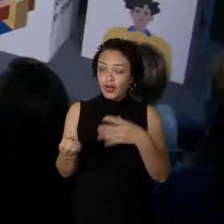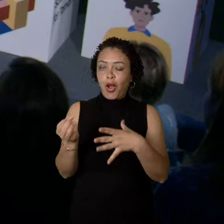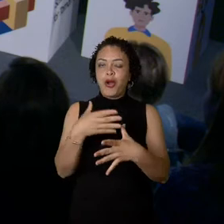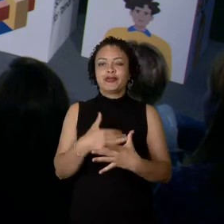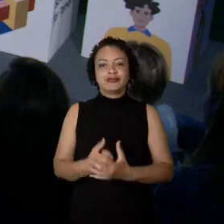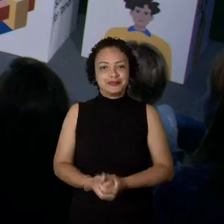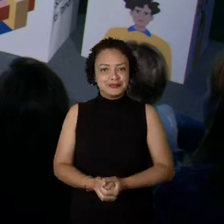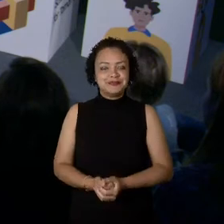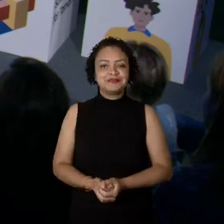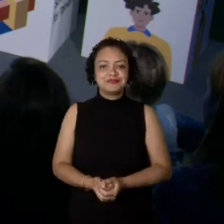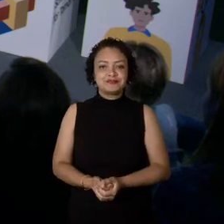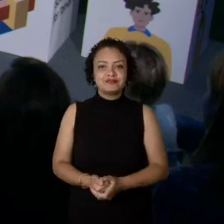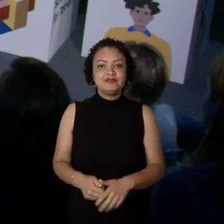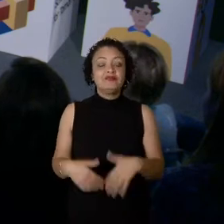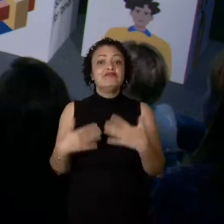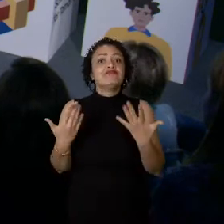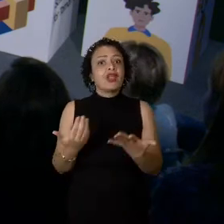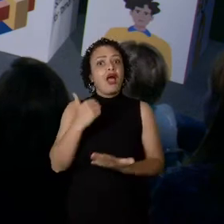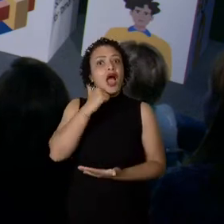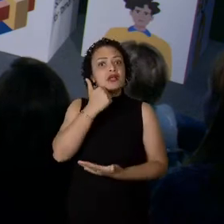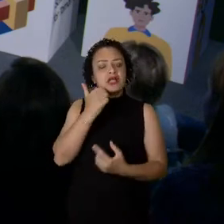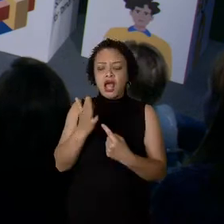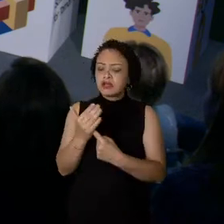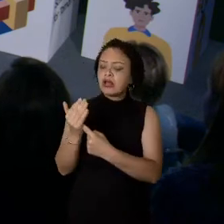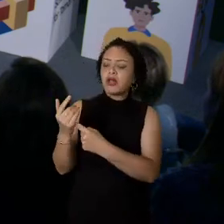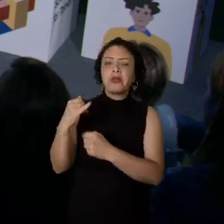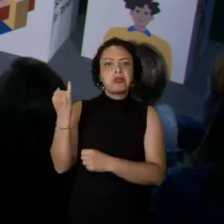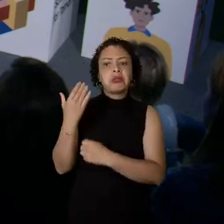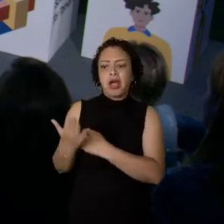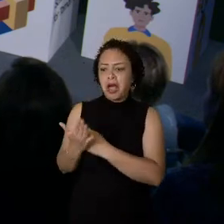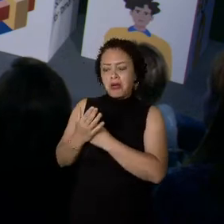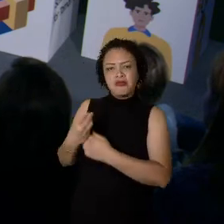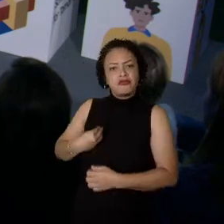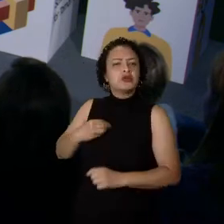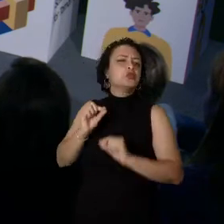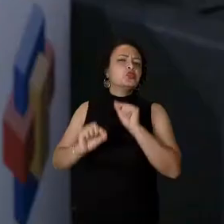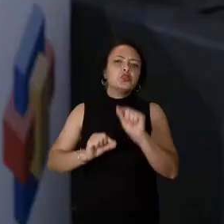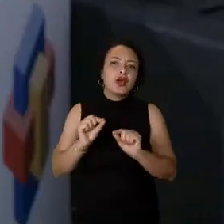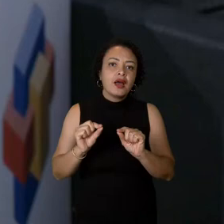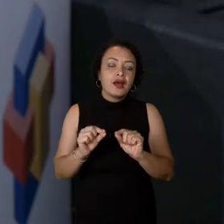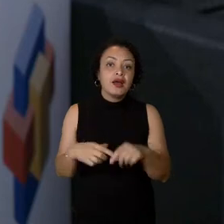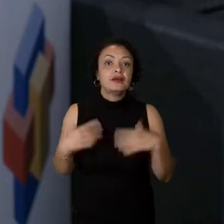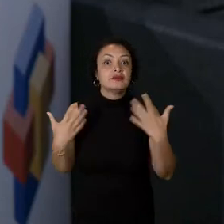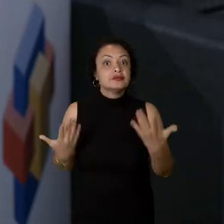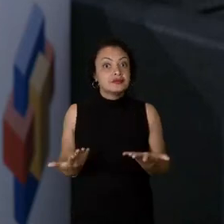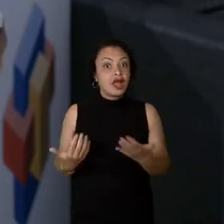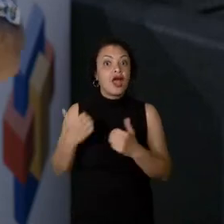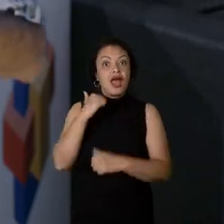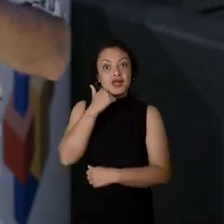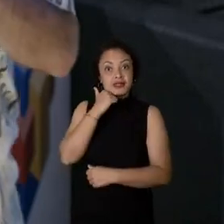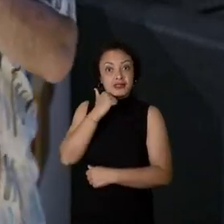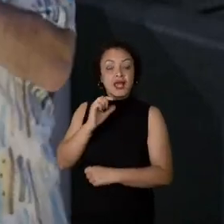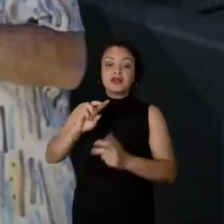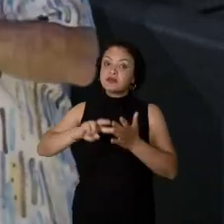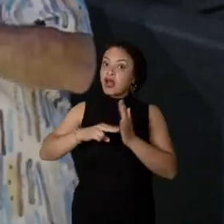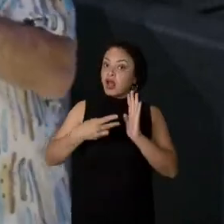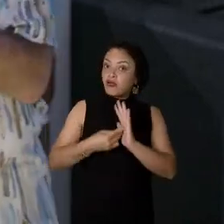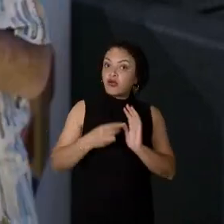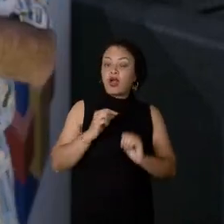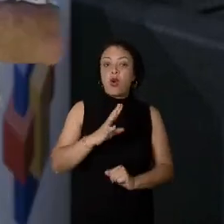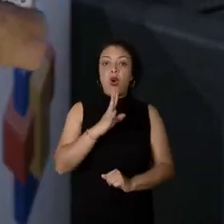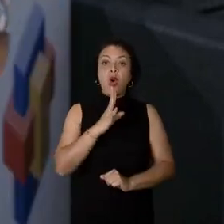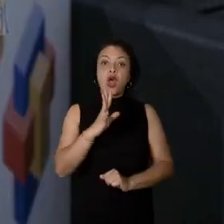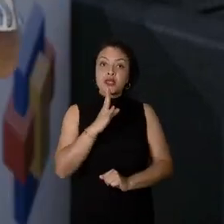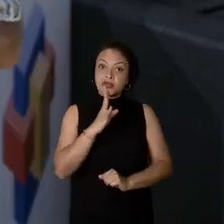E qual a importância da ciência e da tecnologia em nossas vidas? Bem, a ciência, que significa conhecimento em latim, é um dos